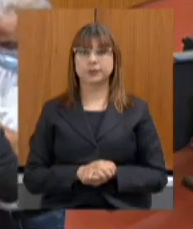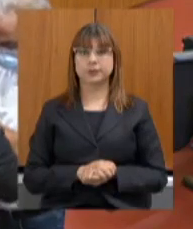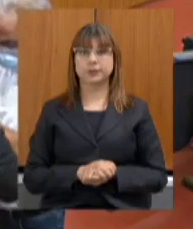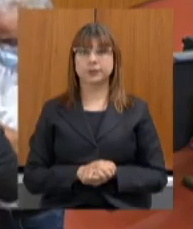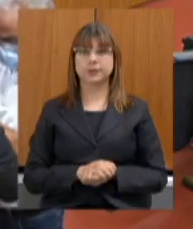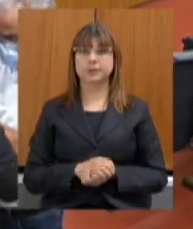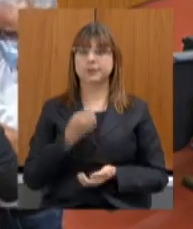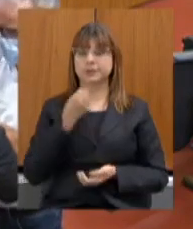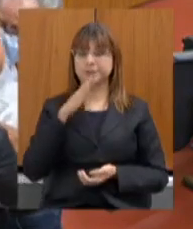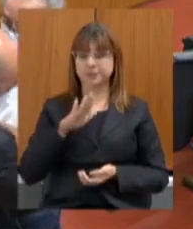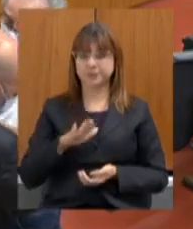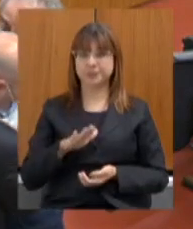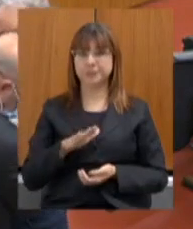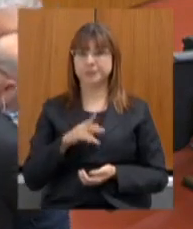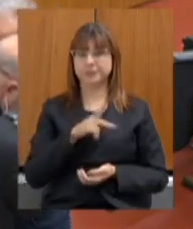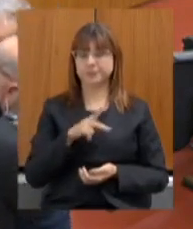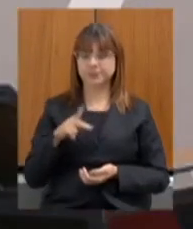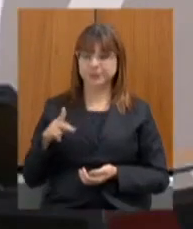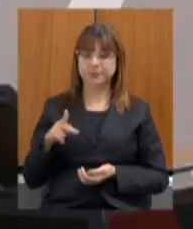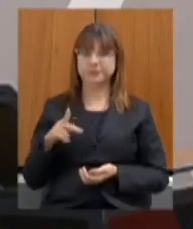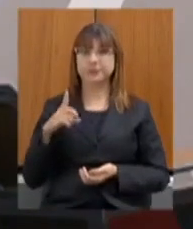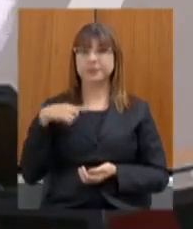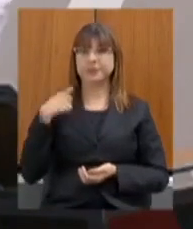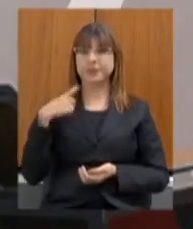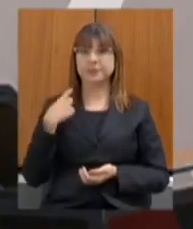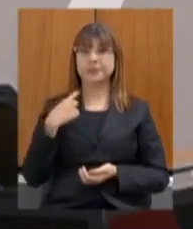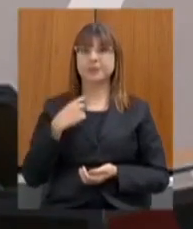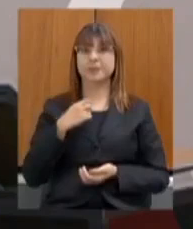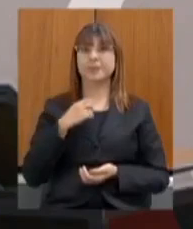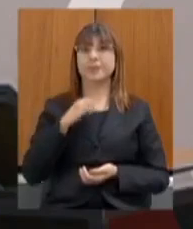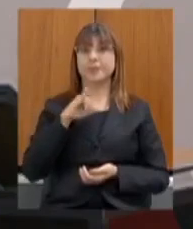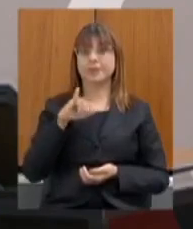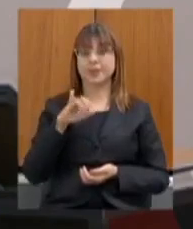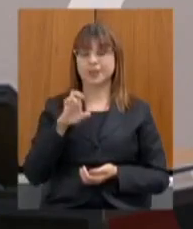Boa tarde, presidente, deputado Jean Freire.